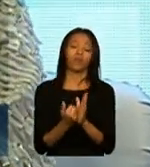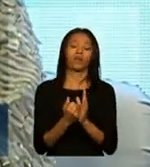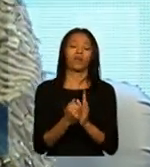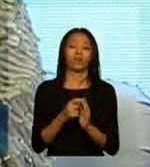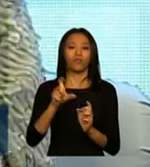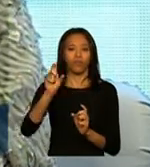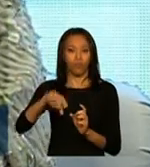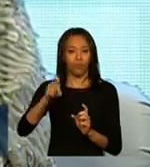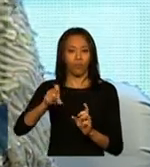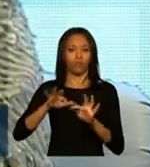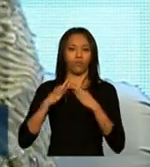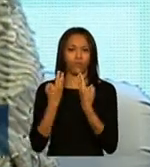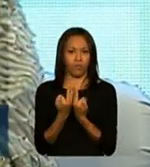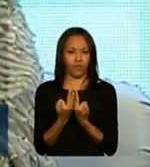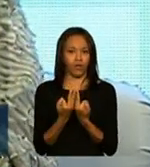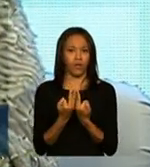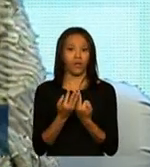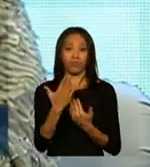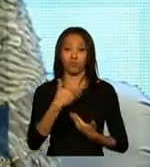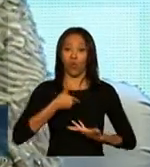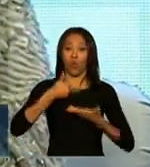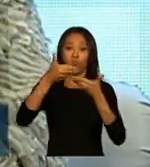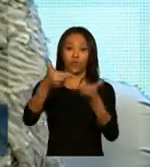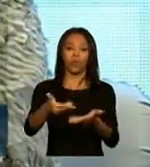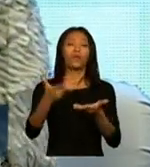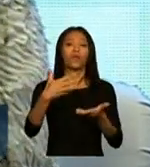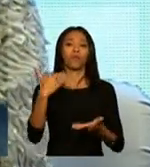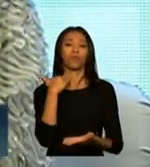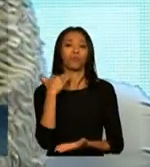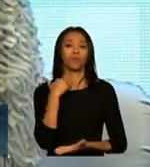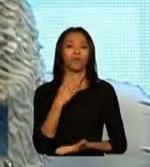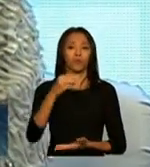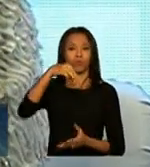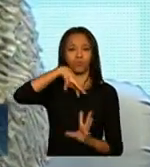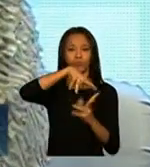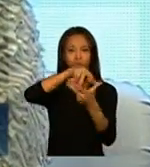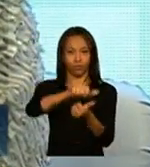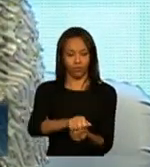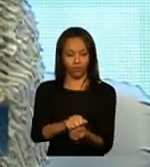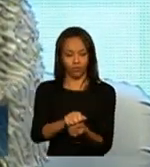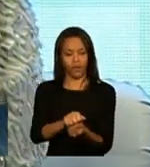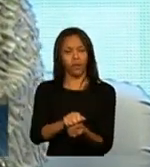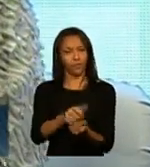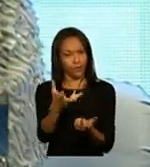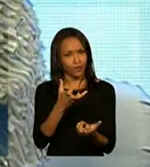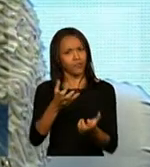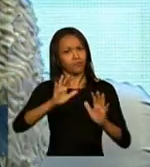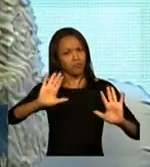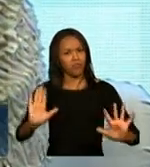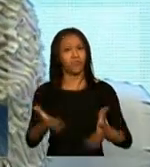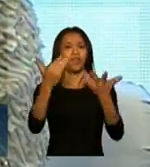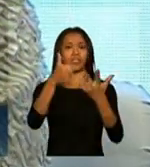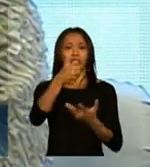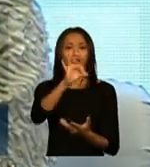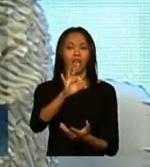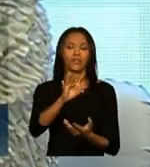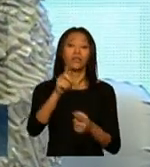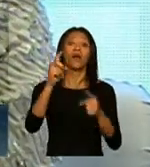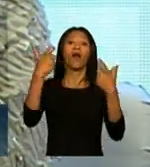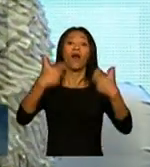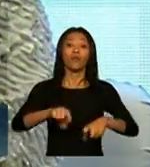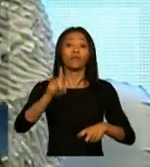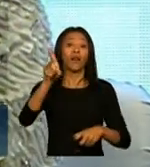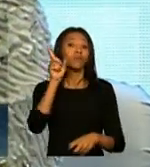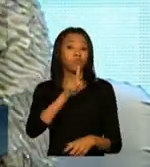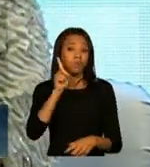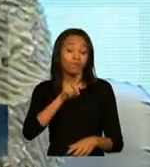Família, pelo Banco Mundial. O Banco Mundial quis comemorar os 10 anos do Bolsa Família, lá em Washington, porque